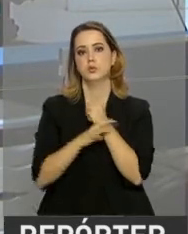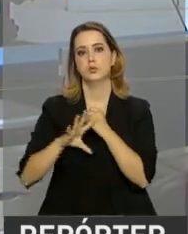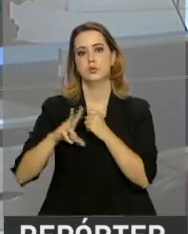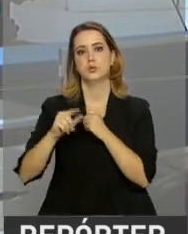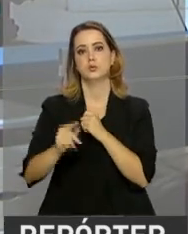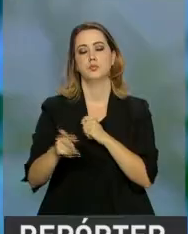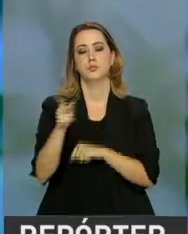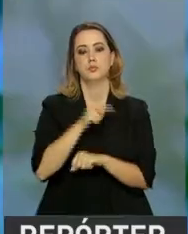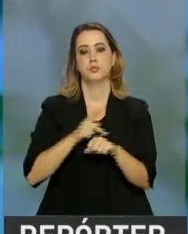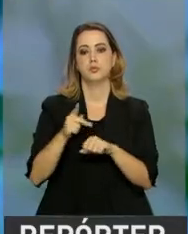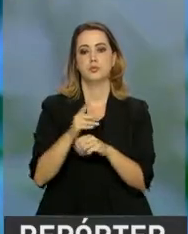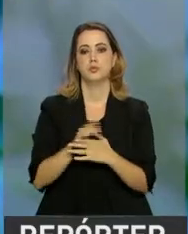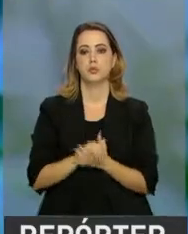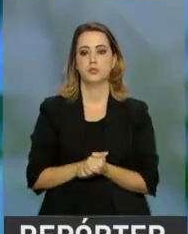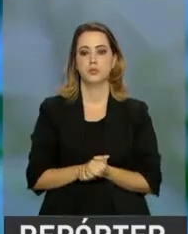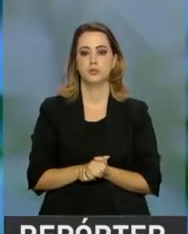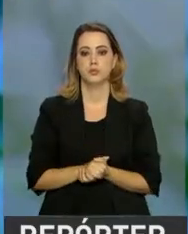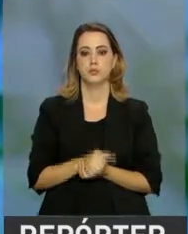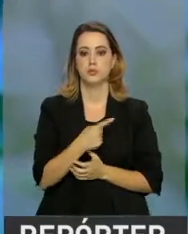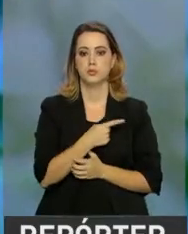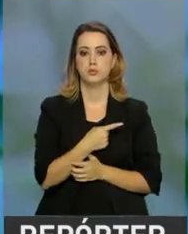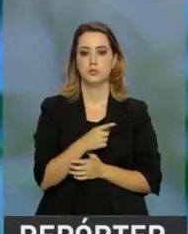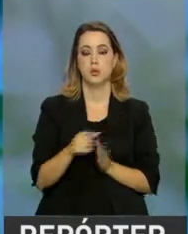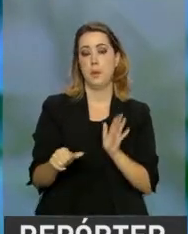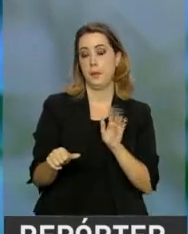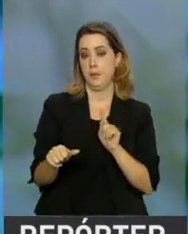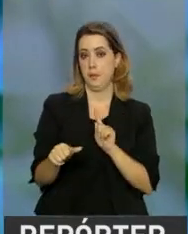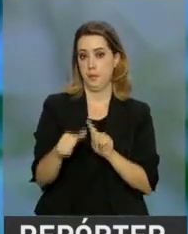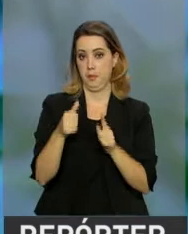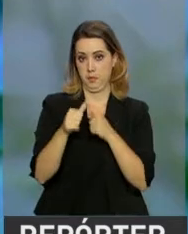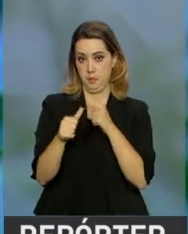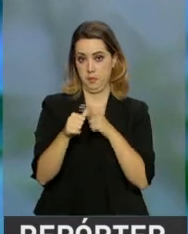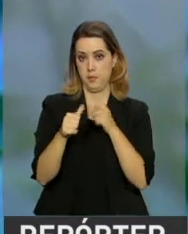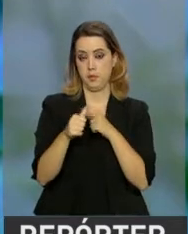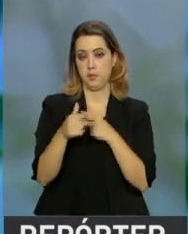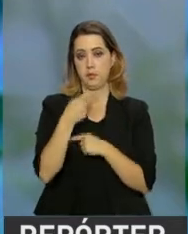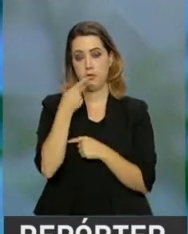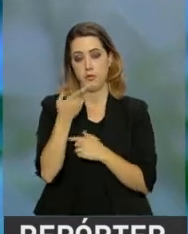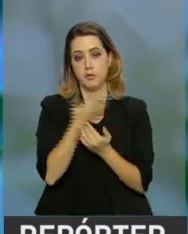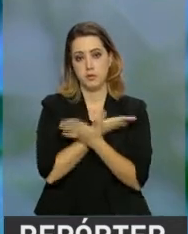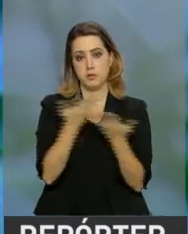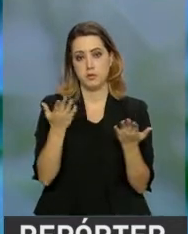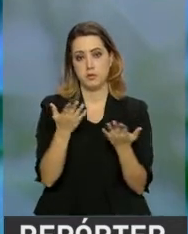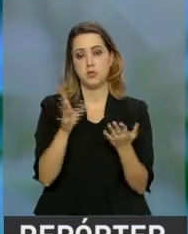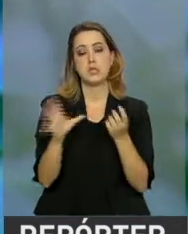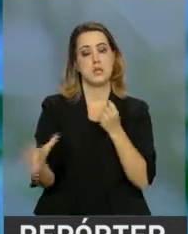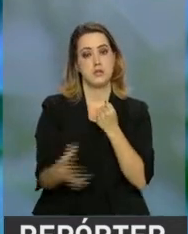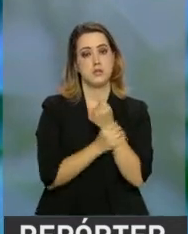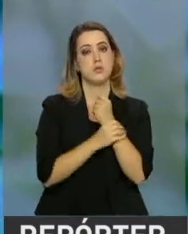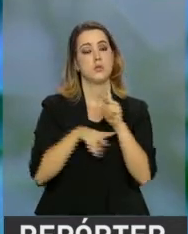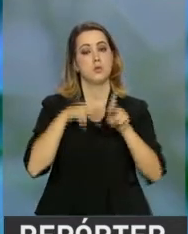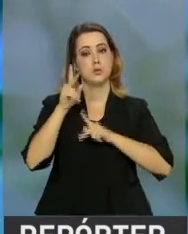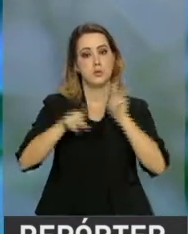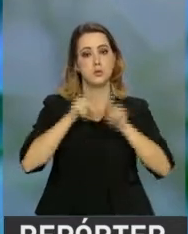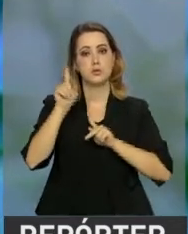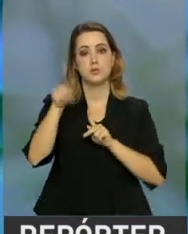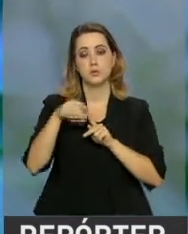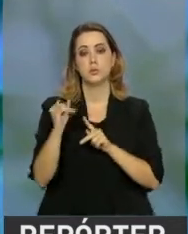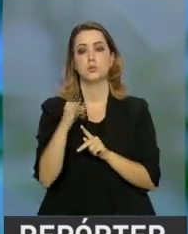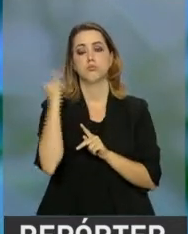país em primeiro lugar quero dizer a você que está nos ouvindo que a segurança pública fundamentalmente